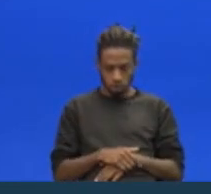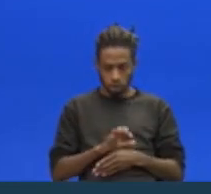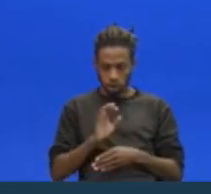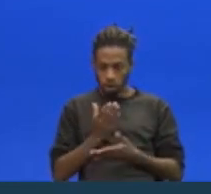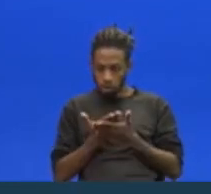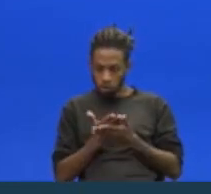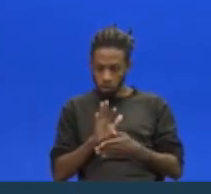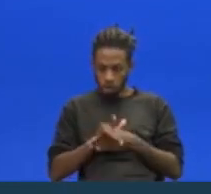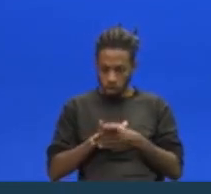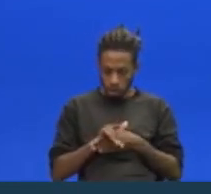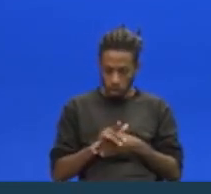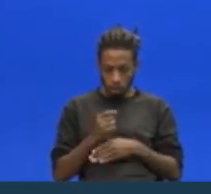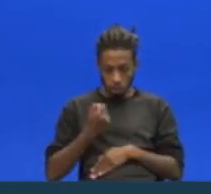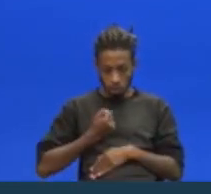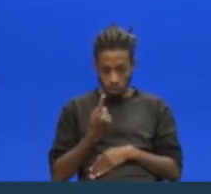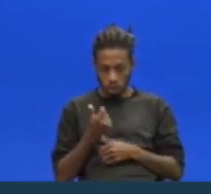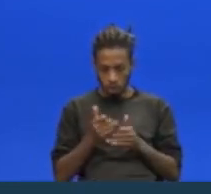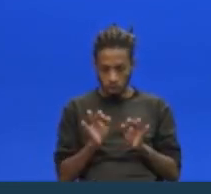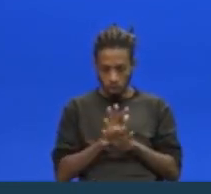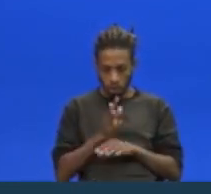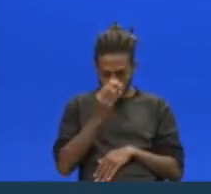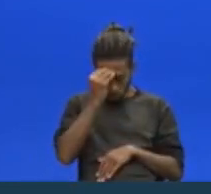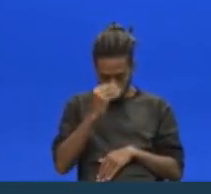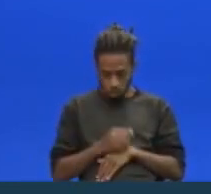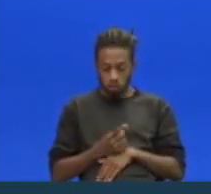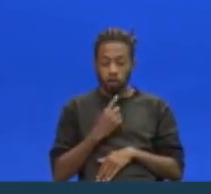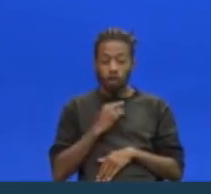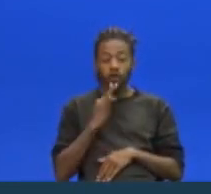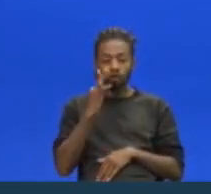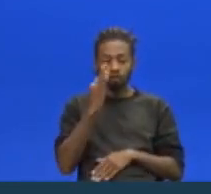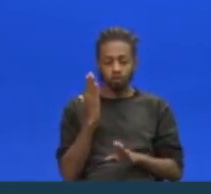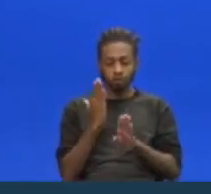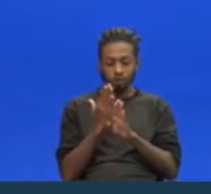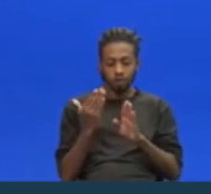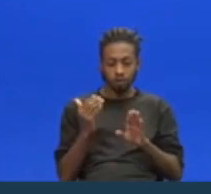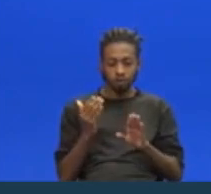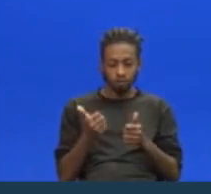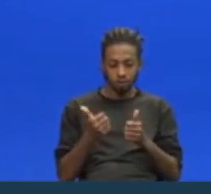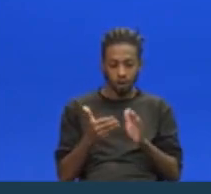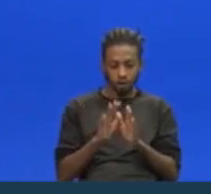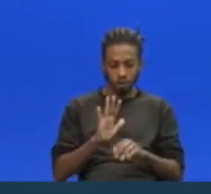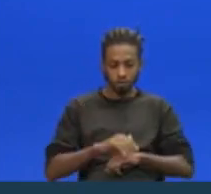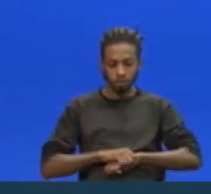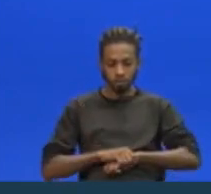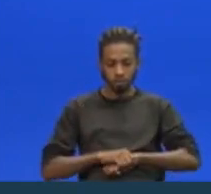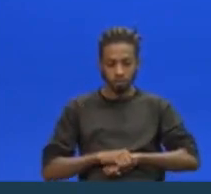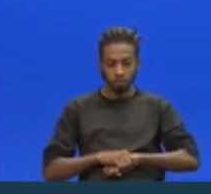epidemiologia nesta primeira unidade e eu anseio vê-lo em breve. Então, até a próxima!